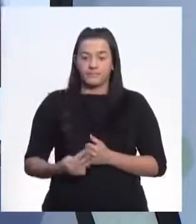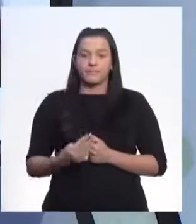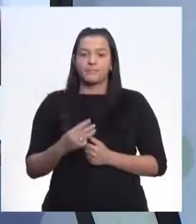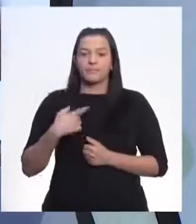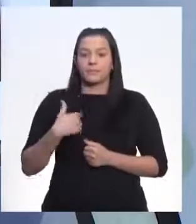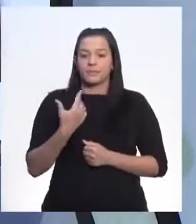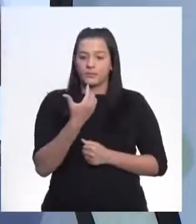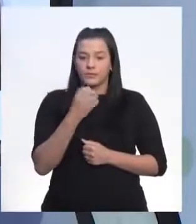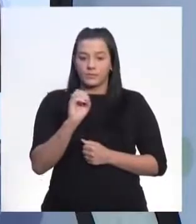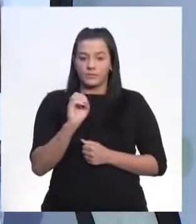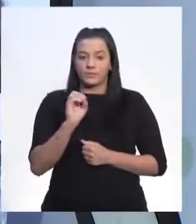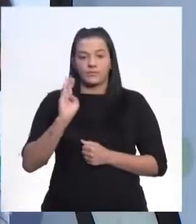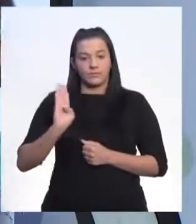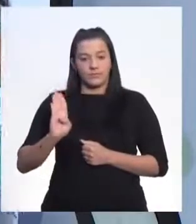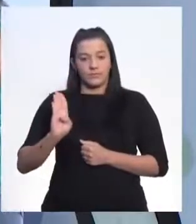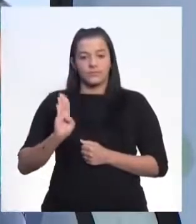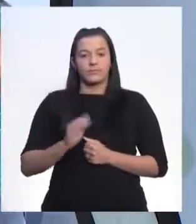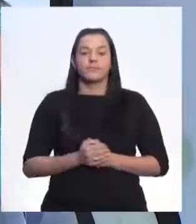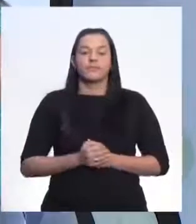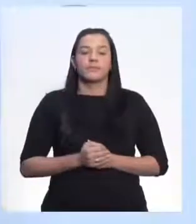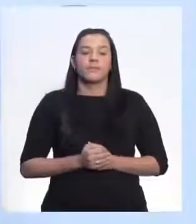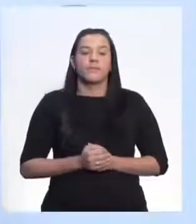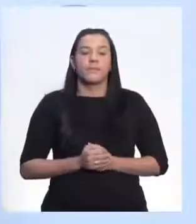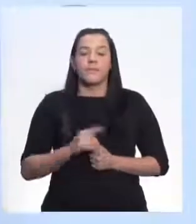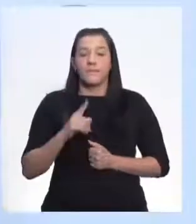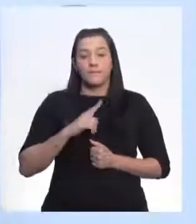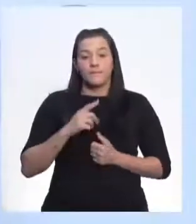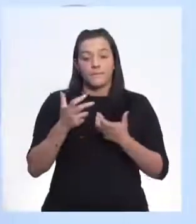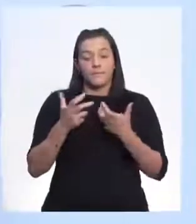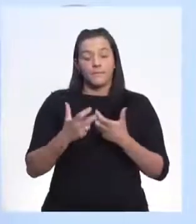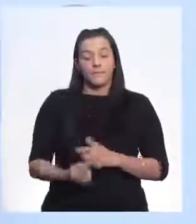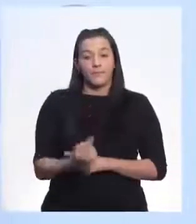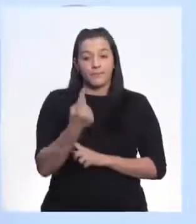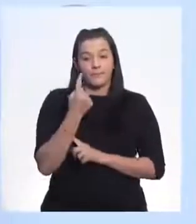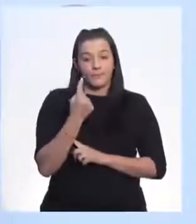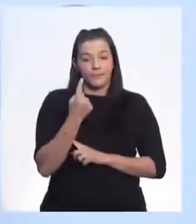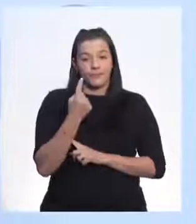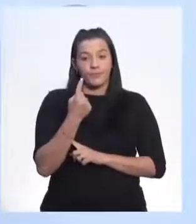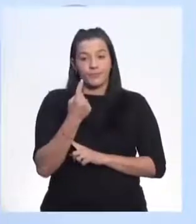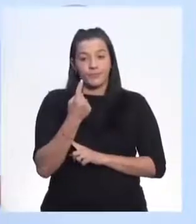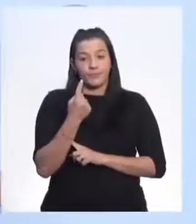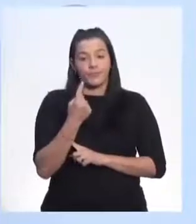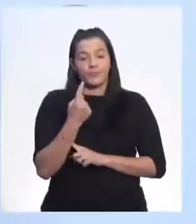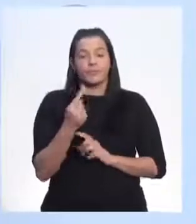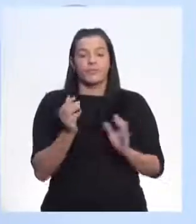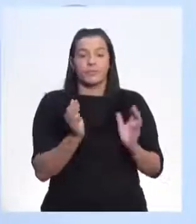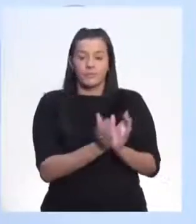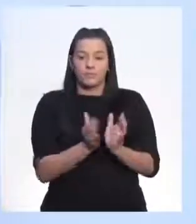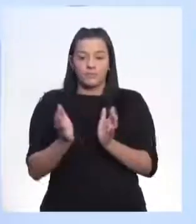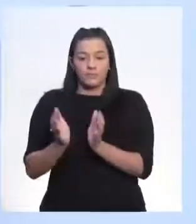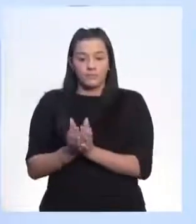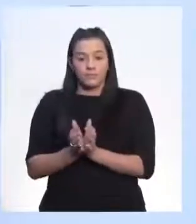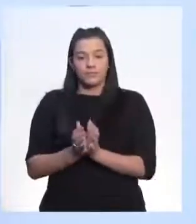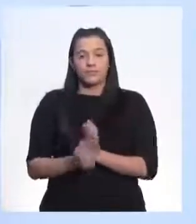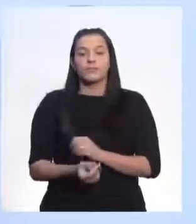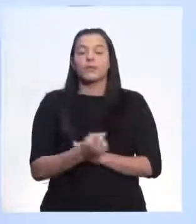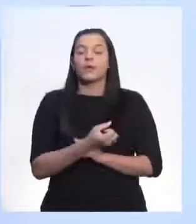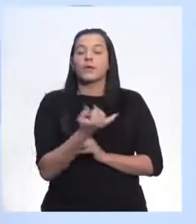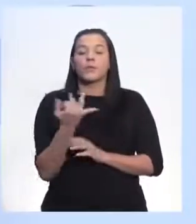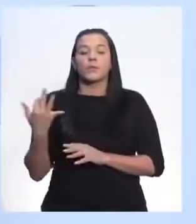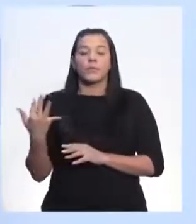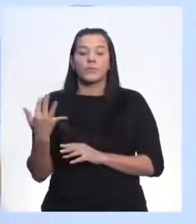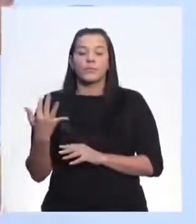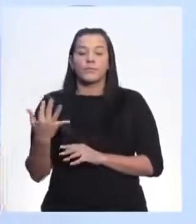da equipe B. Só que eu quero uma equipe de basquete. Quantas são essas maneiras?